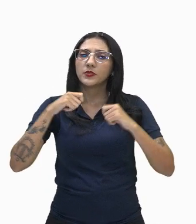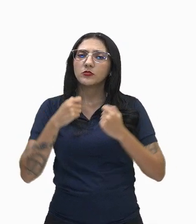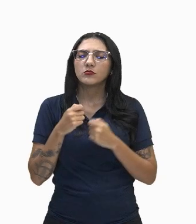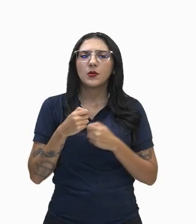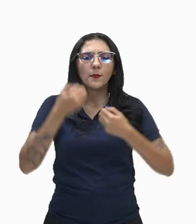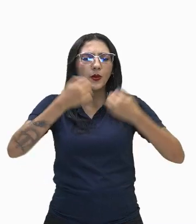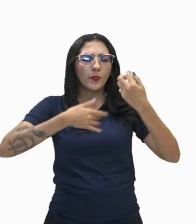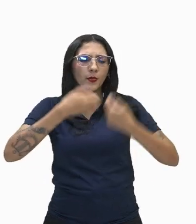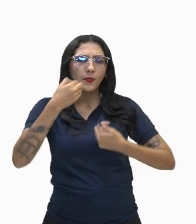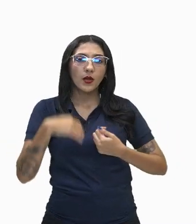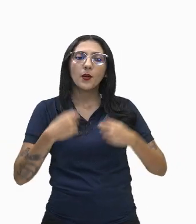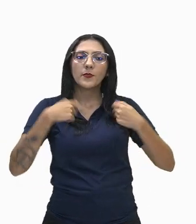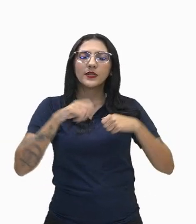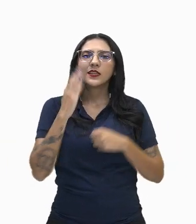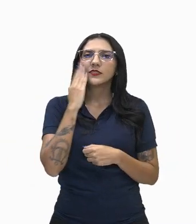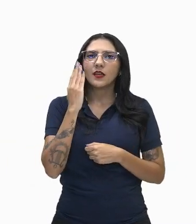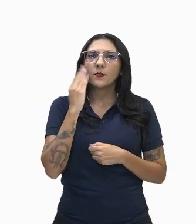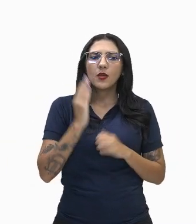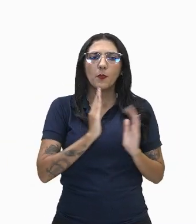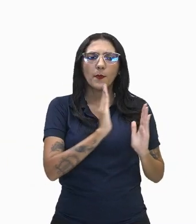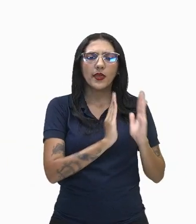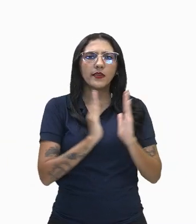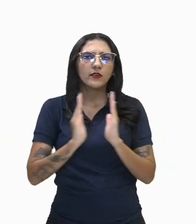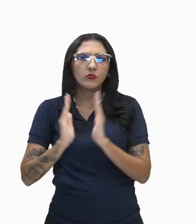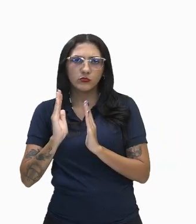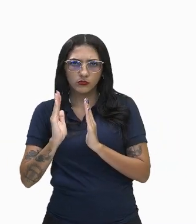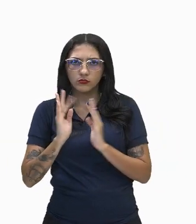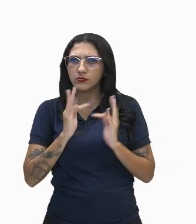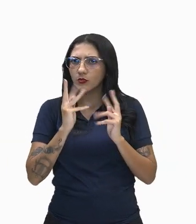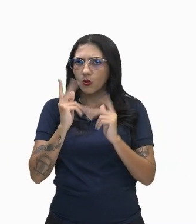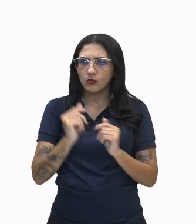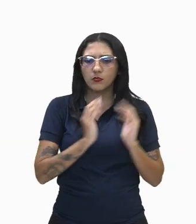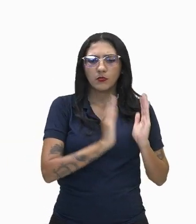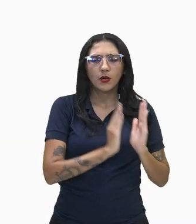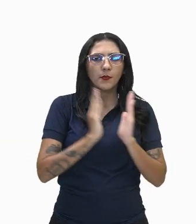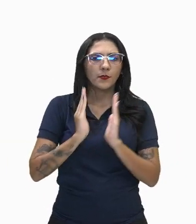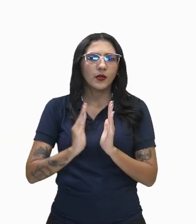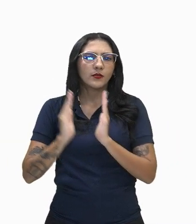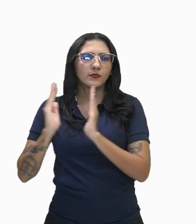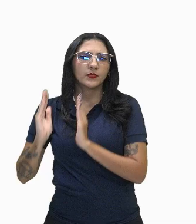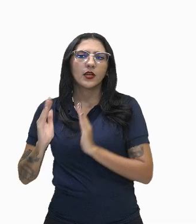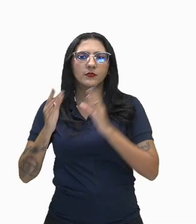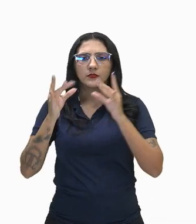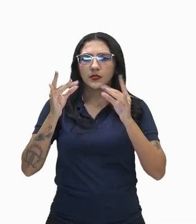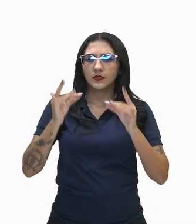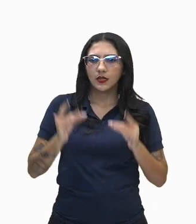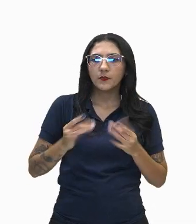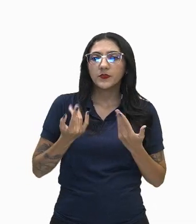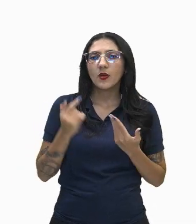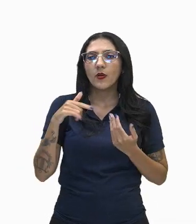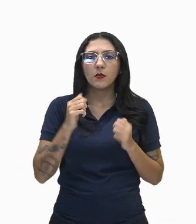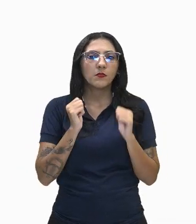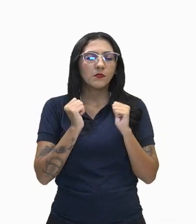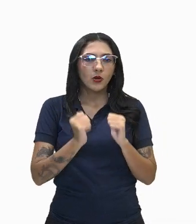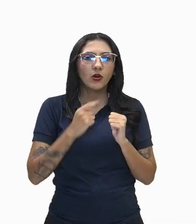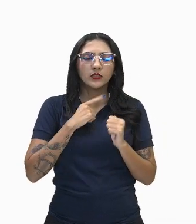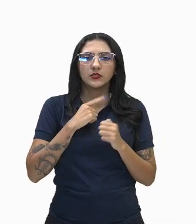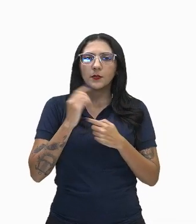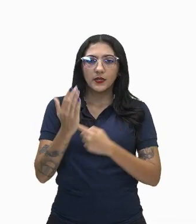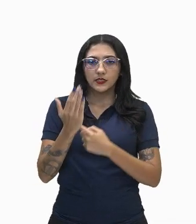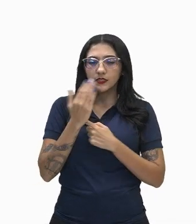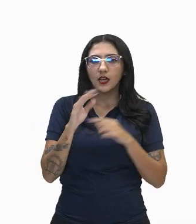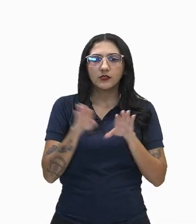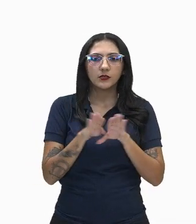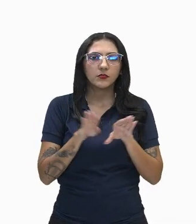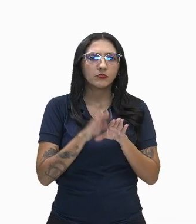Então, eu tenho que incluir a estrutura cronológica, com início, meio e fim. E ela pode ser apresentada com